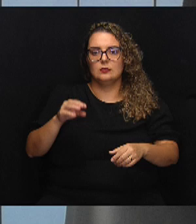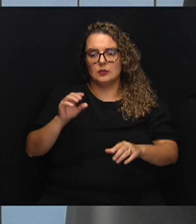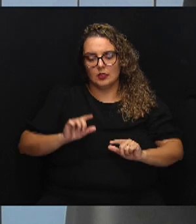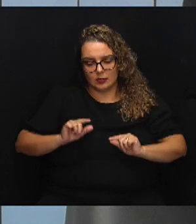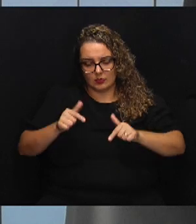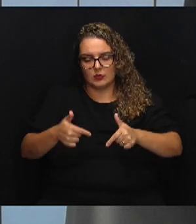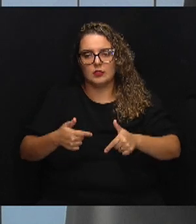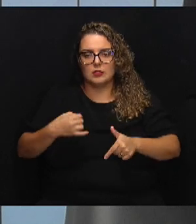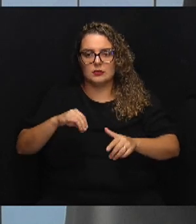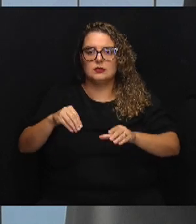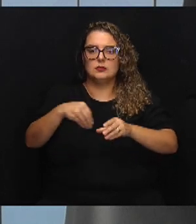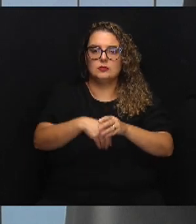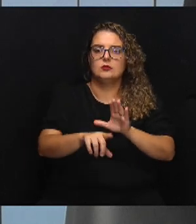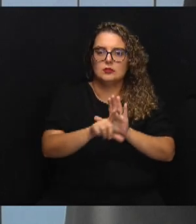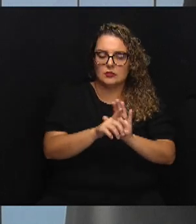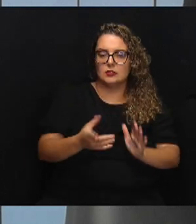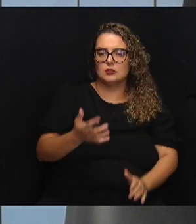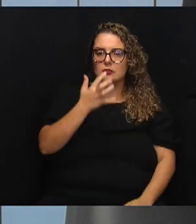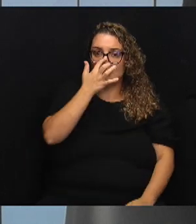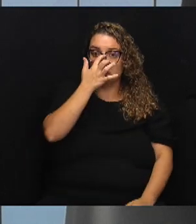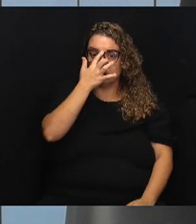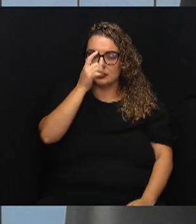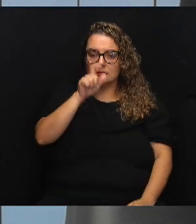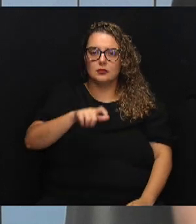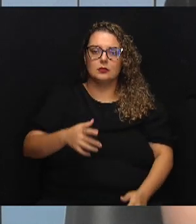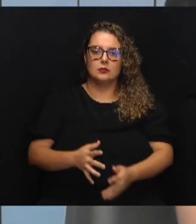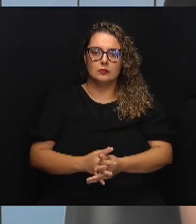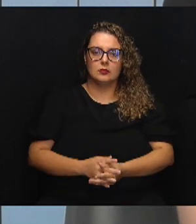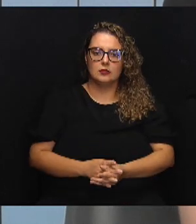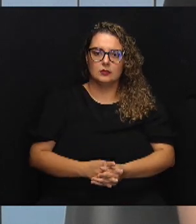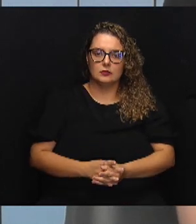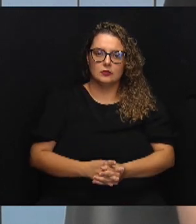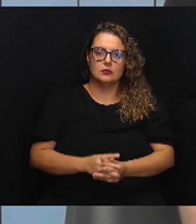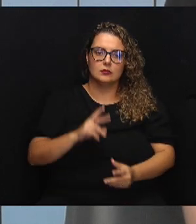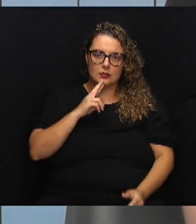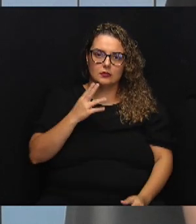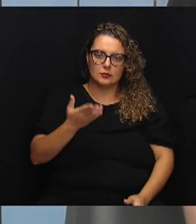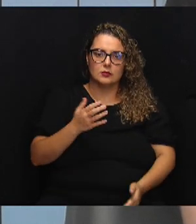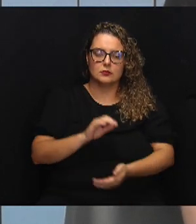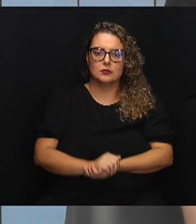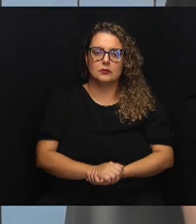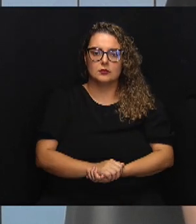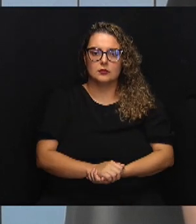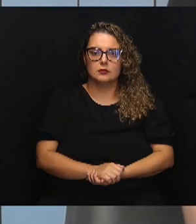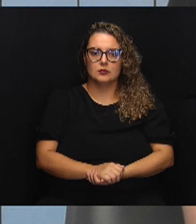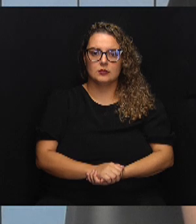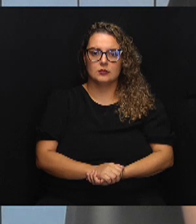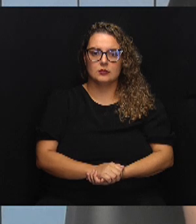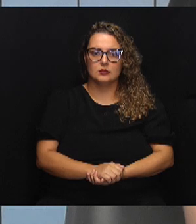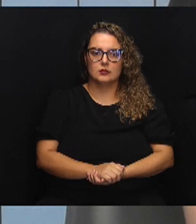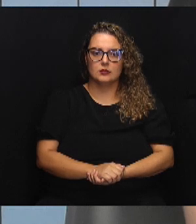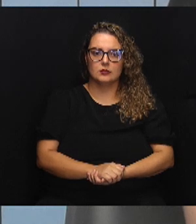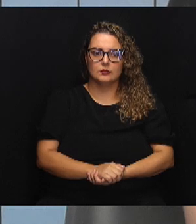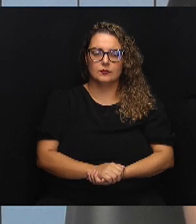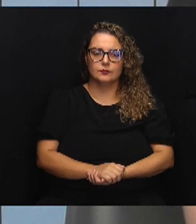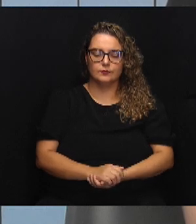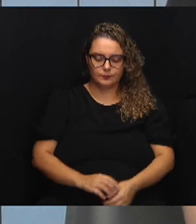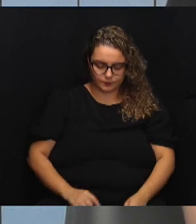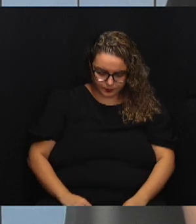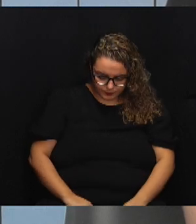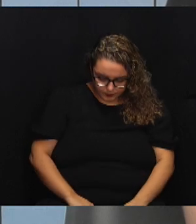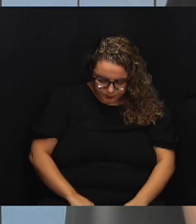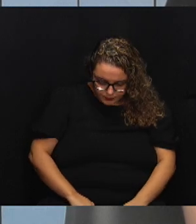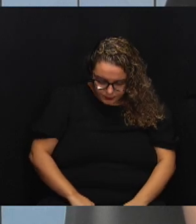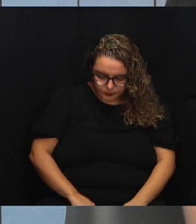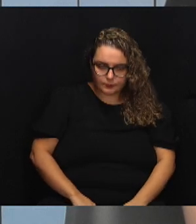se tivesse na lei isso. A pessoa tem que responder por isso. Eu acredito, só atrapalhando um pouco o réu, eu acredito